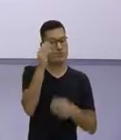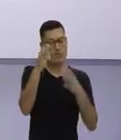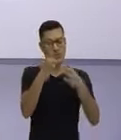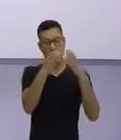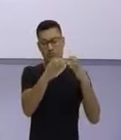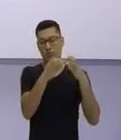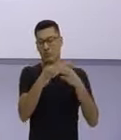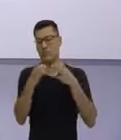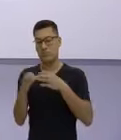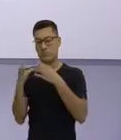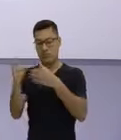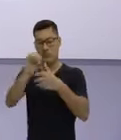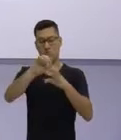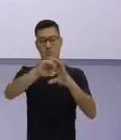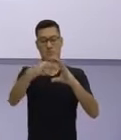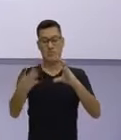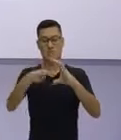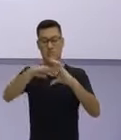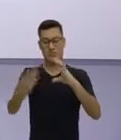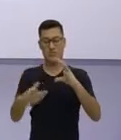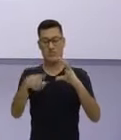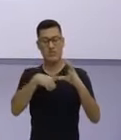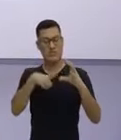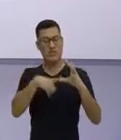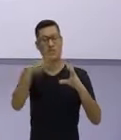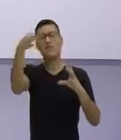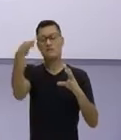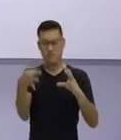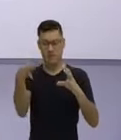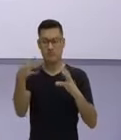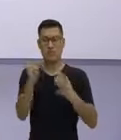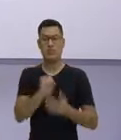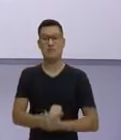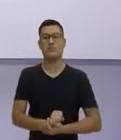pelas características que cada uma tem, né, Hugo? Exatamente. Então,